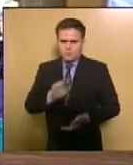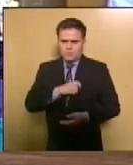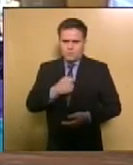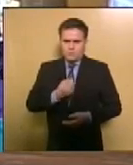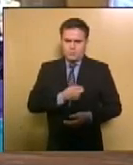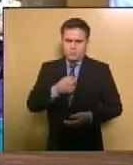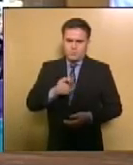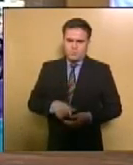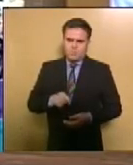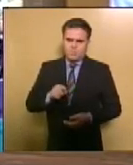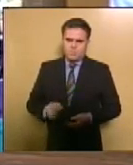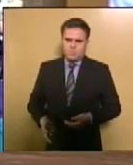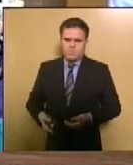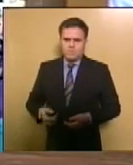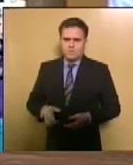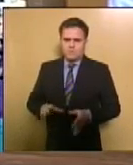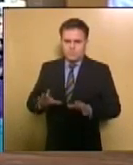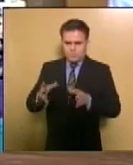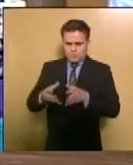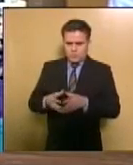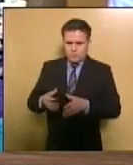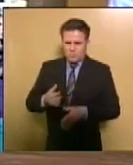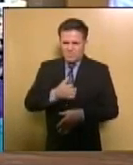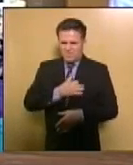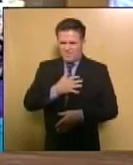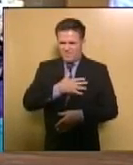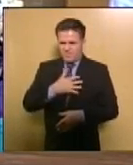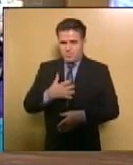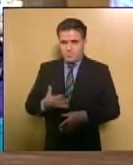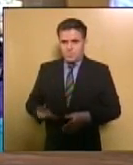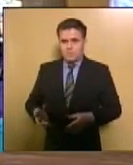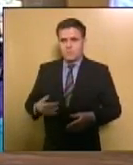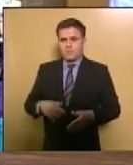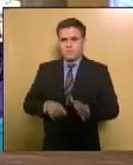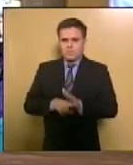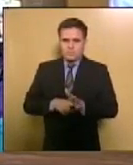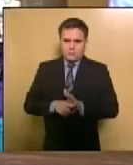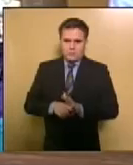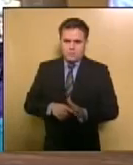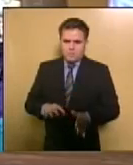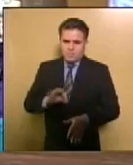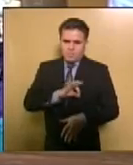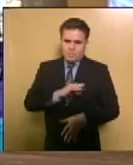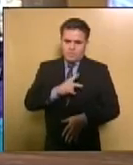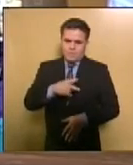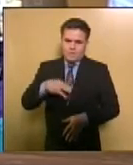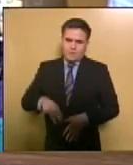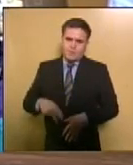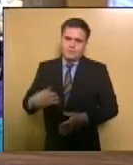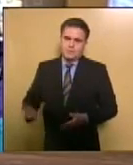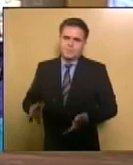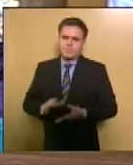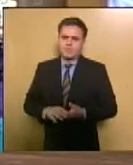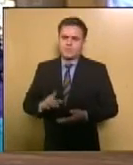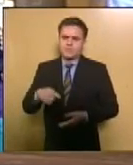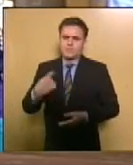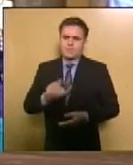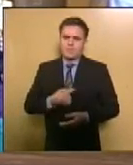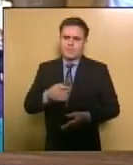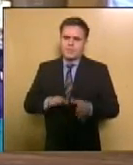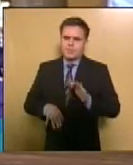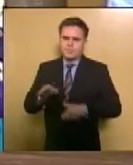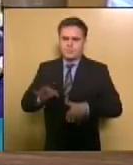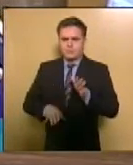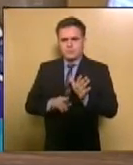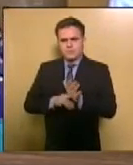daquela área com o comandante com o comandante daquela Companhia da Polícia Militar nós chamamos também muita às